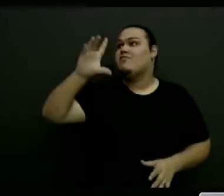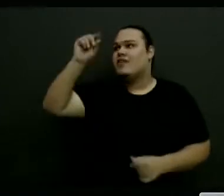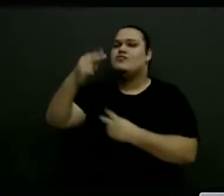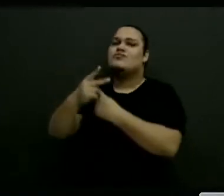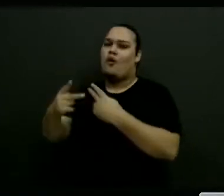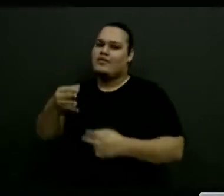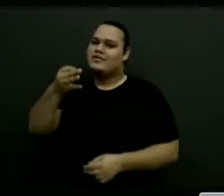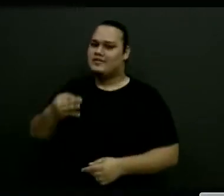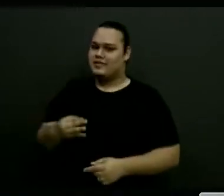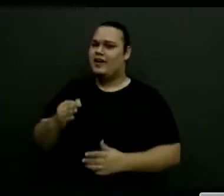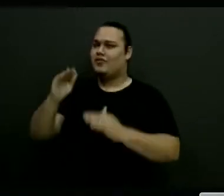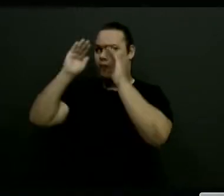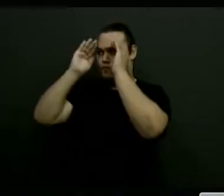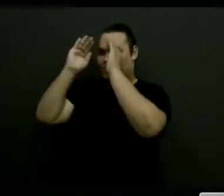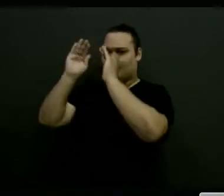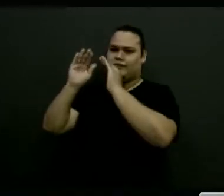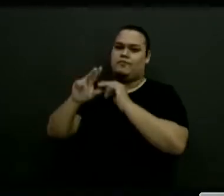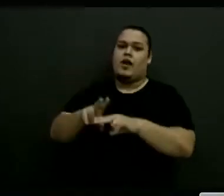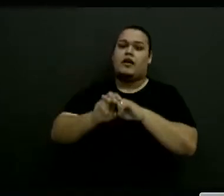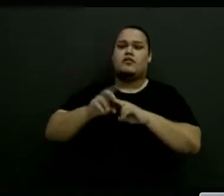Essa unção do Espírito Santo